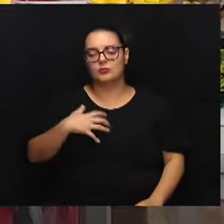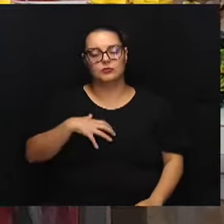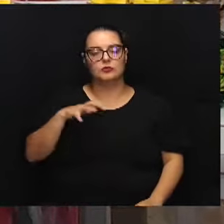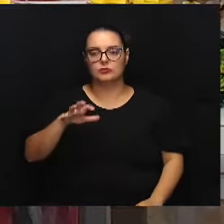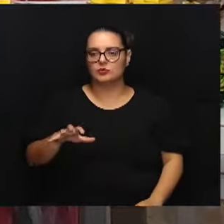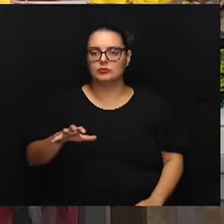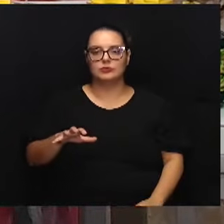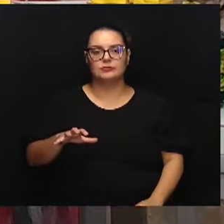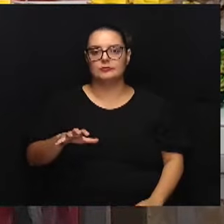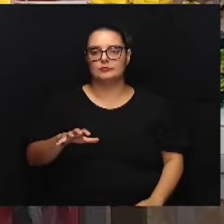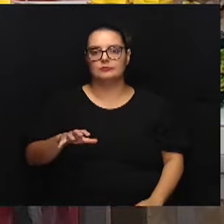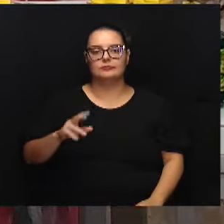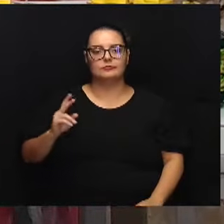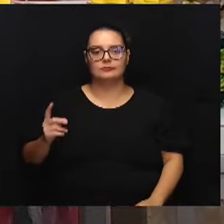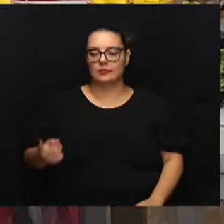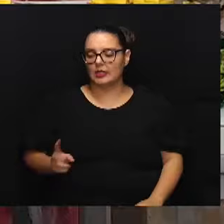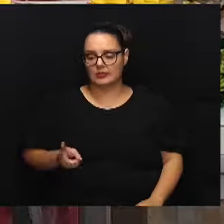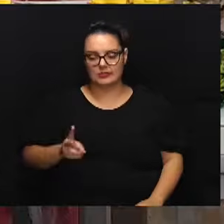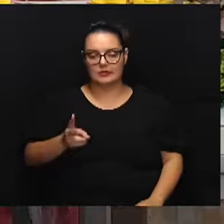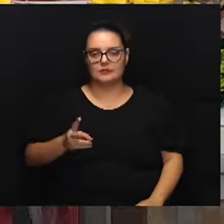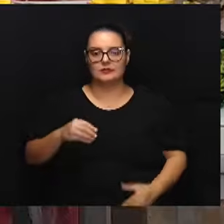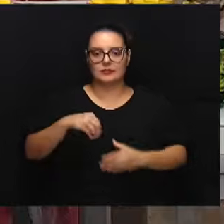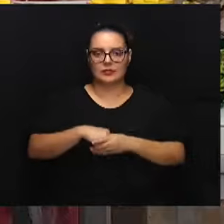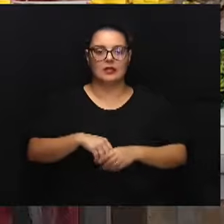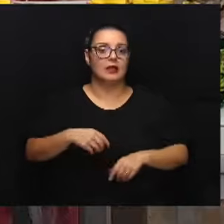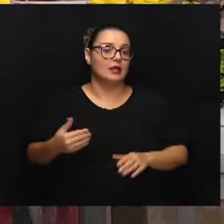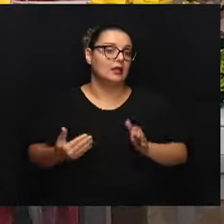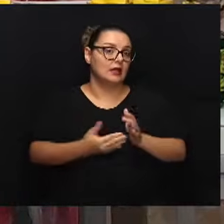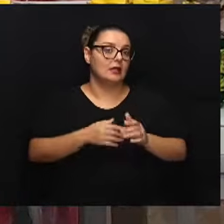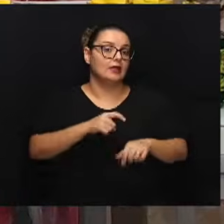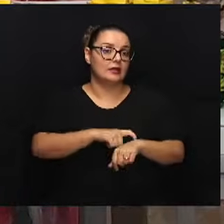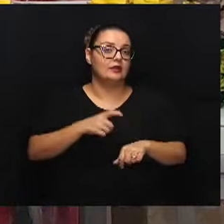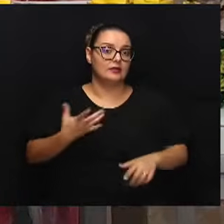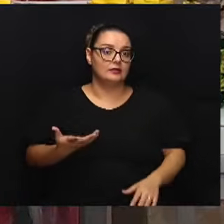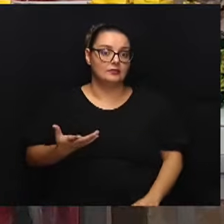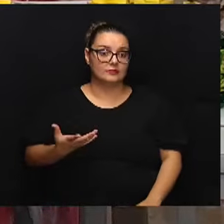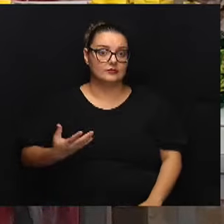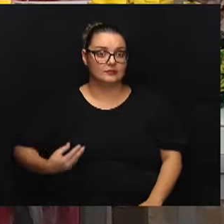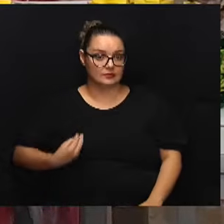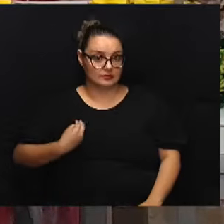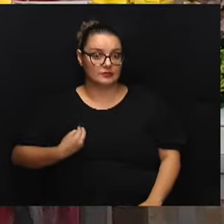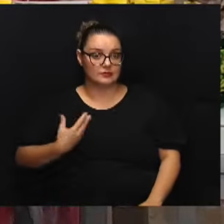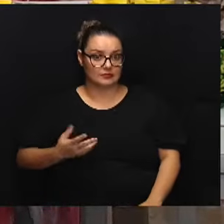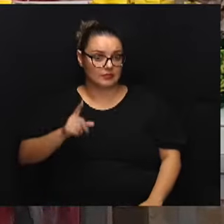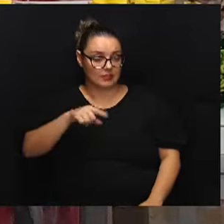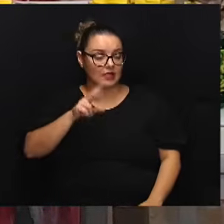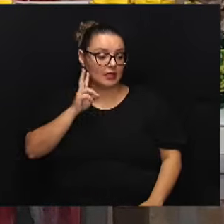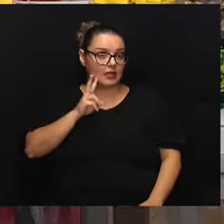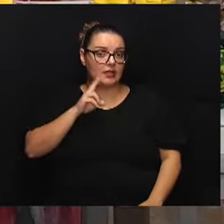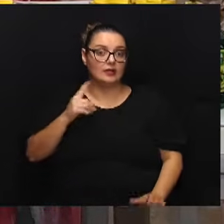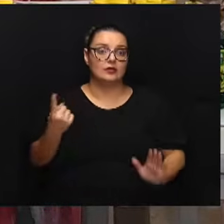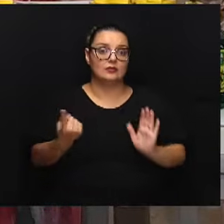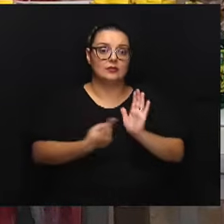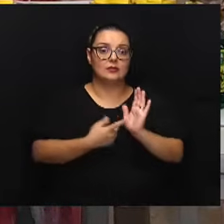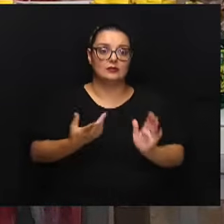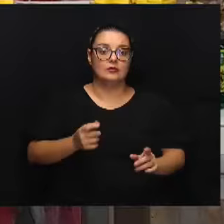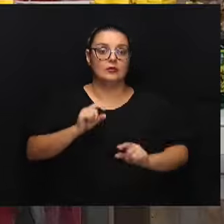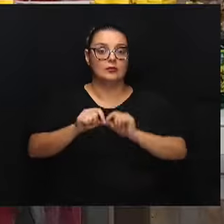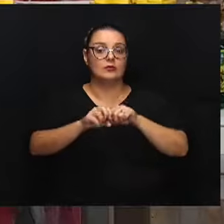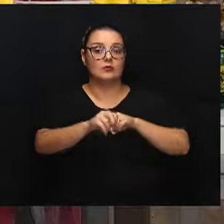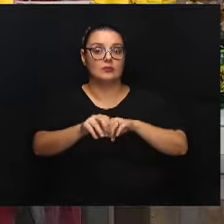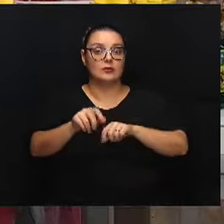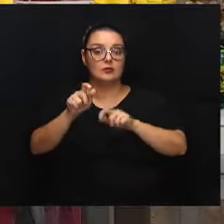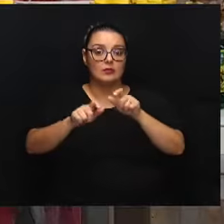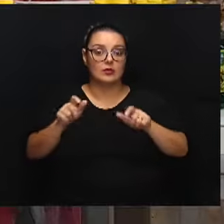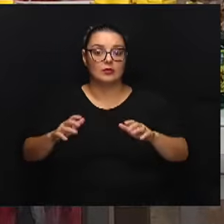vai ficar para sempre. Até uma fase, né, que você esteja passando é legal eternizar. O que você vai ensinar pro pessoal